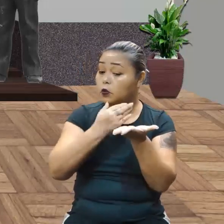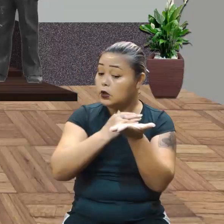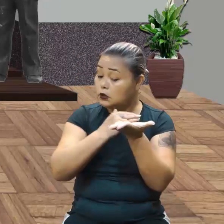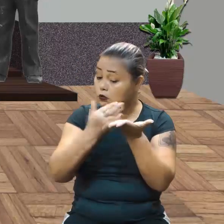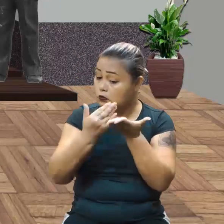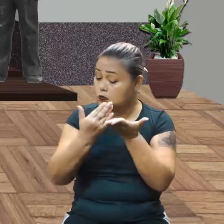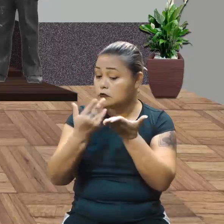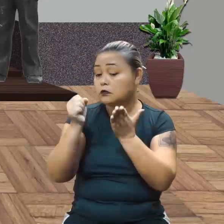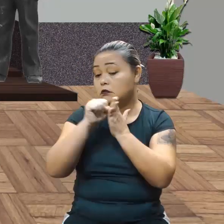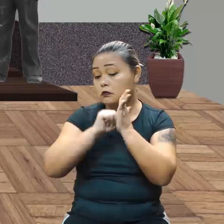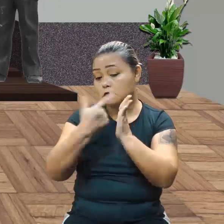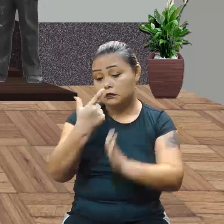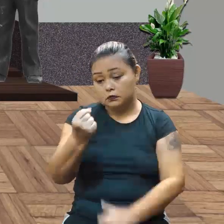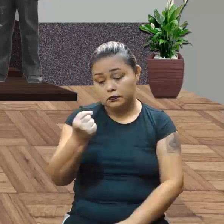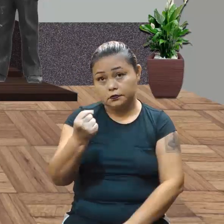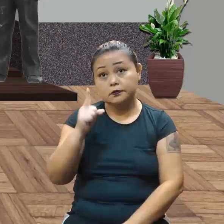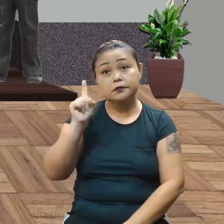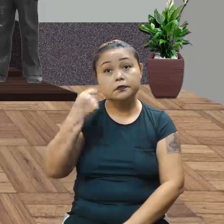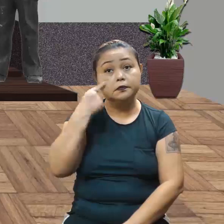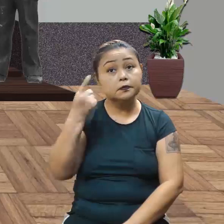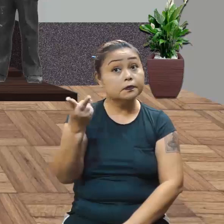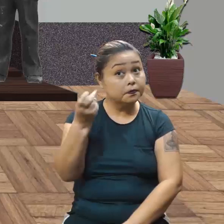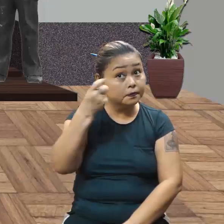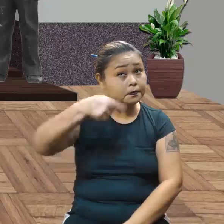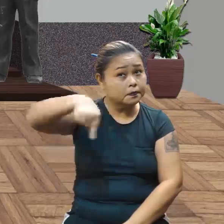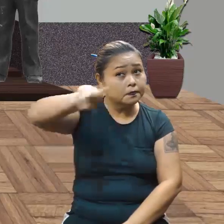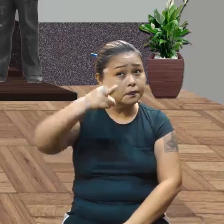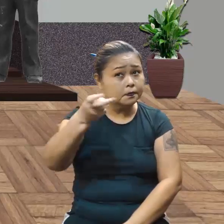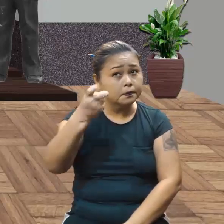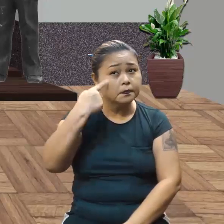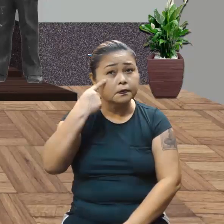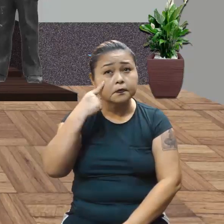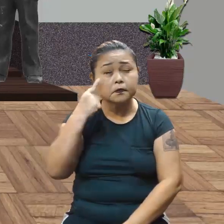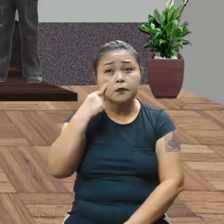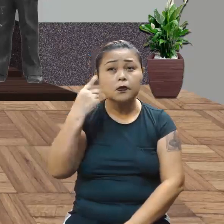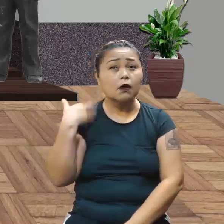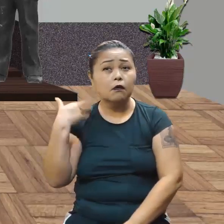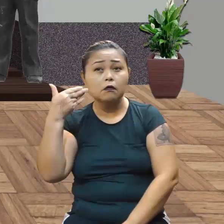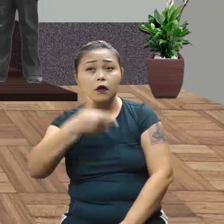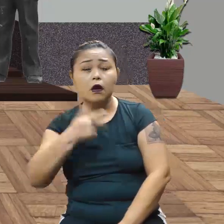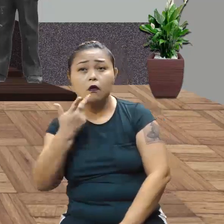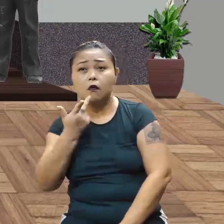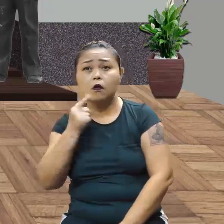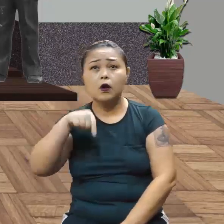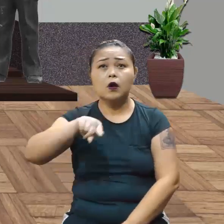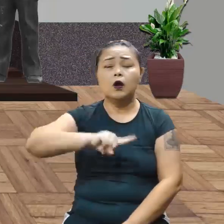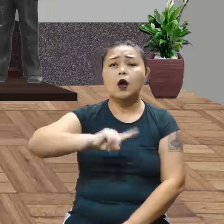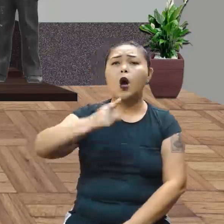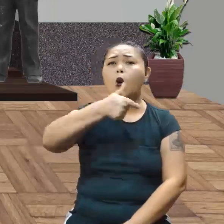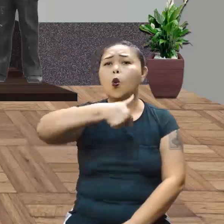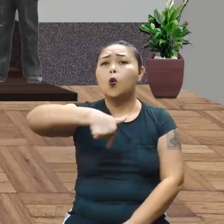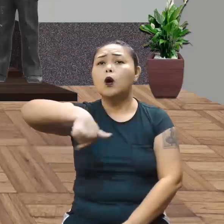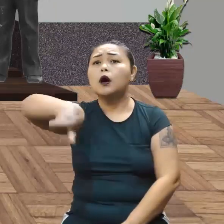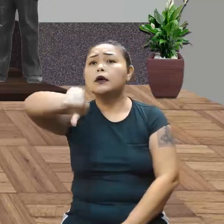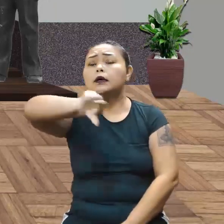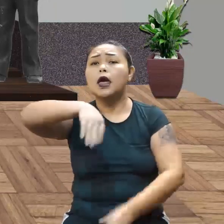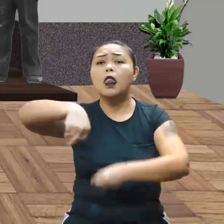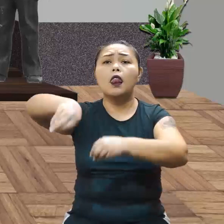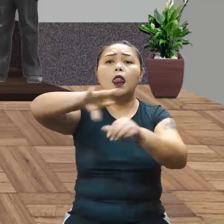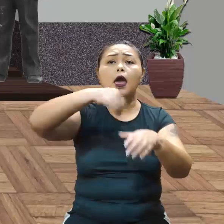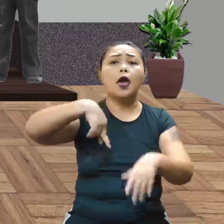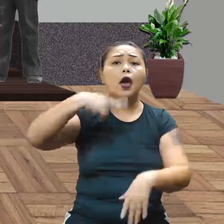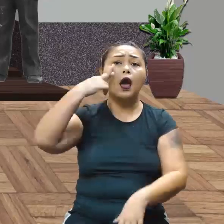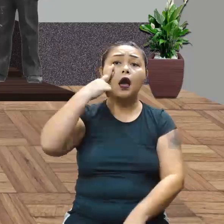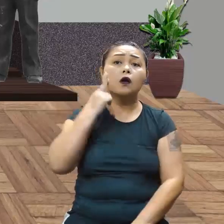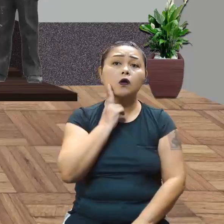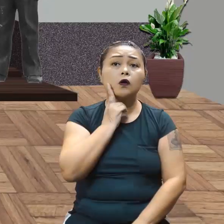XX. Então percebam vocês, Roquete Pinto vindo para cá, dizendo que aqui eram terras de Rondônia.